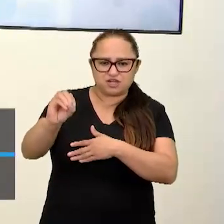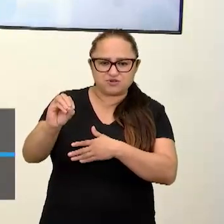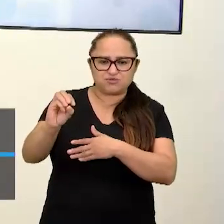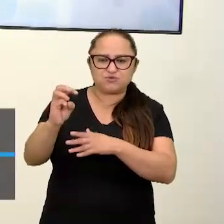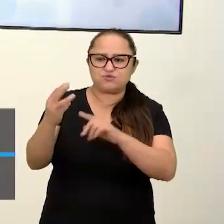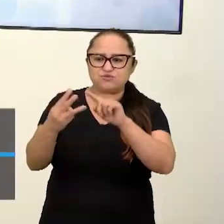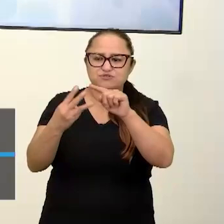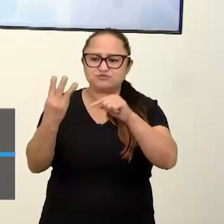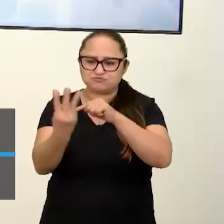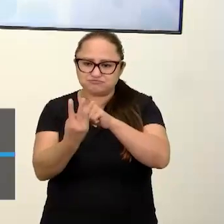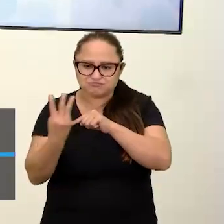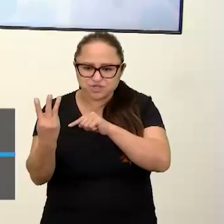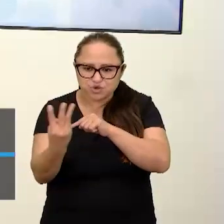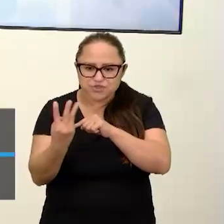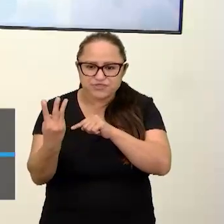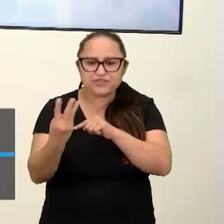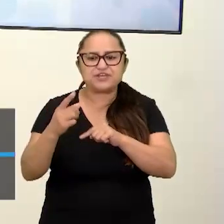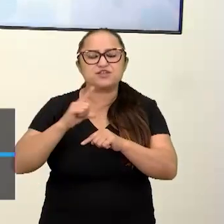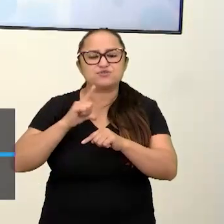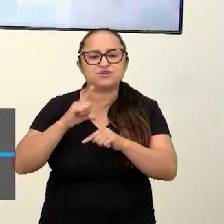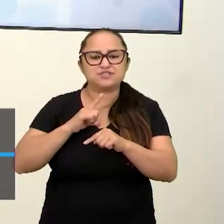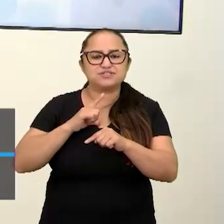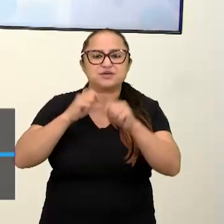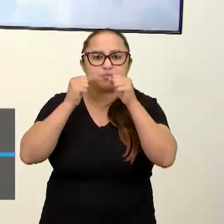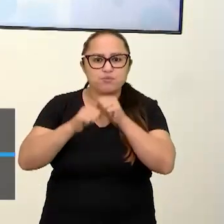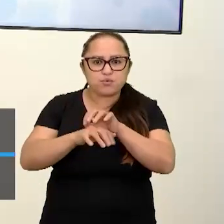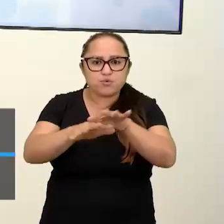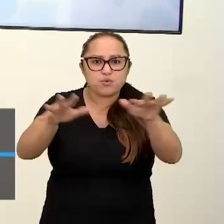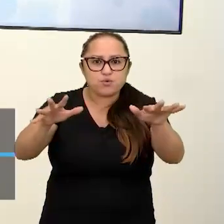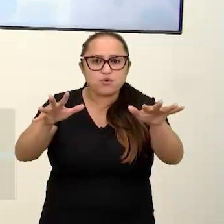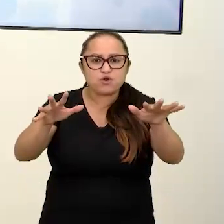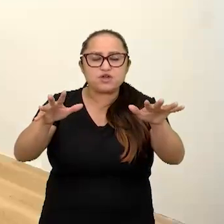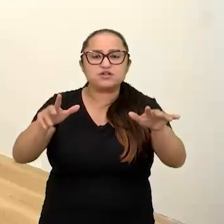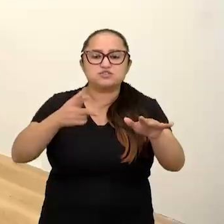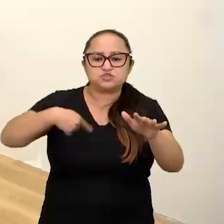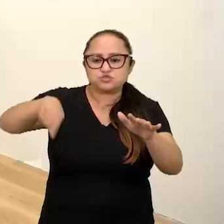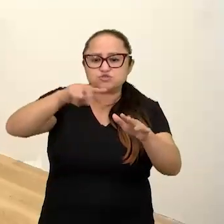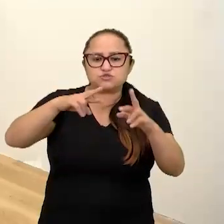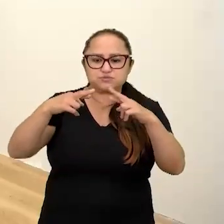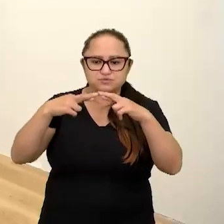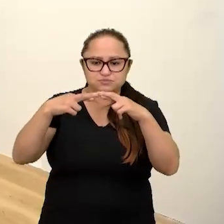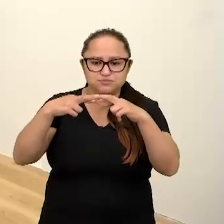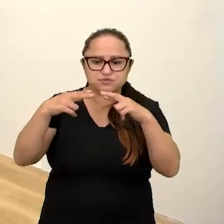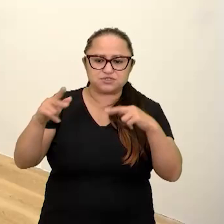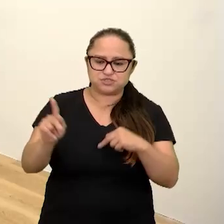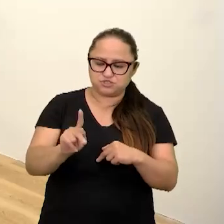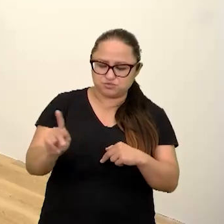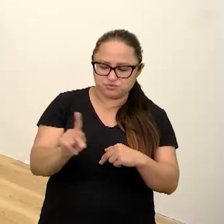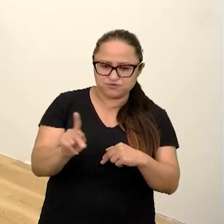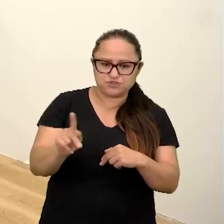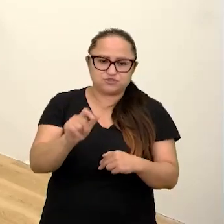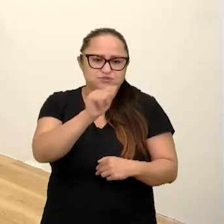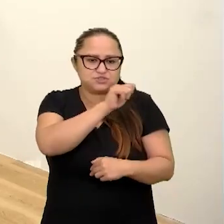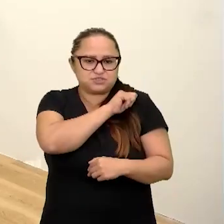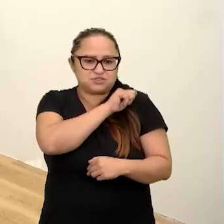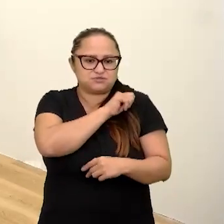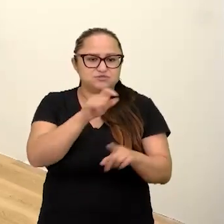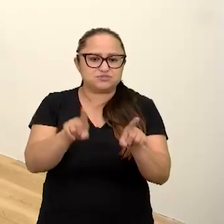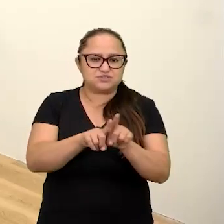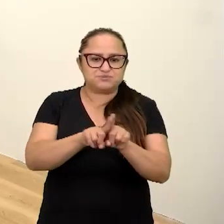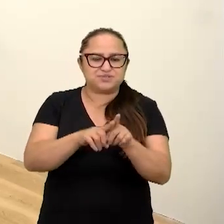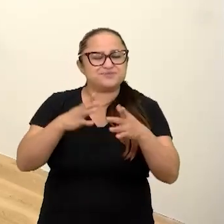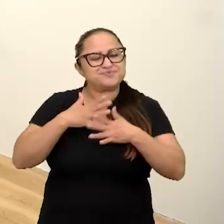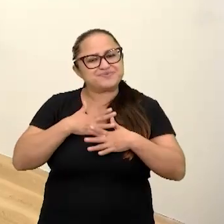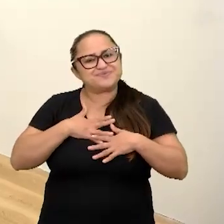trio de sociologia, que amplifica as vozes de todos os professores da rede, dos nossos estudantes. Então é um prazer